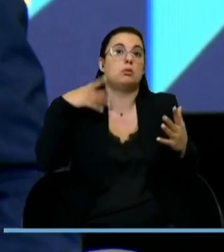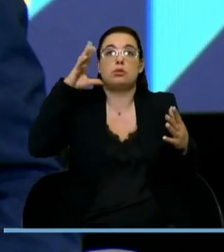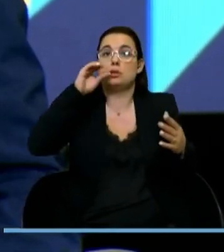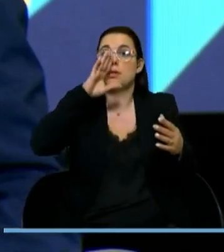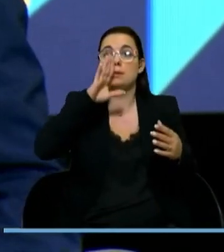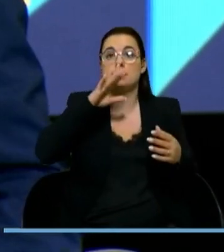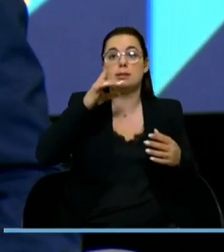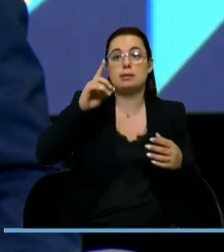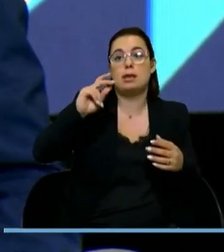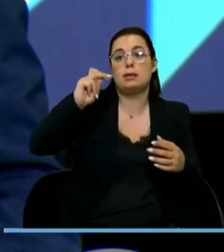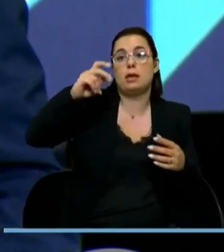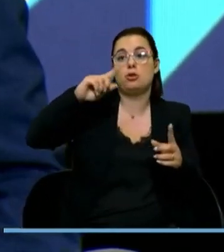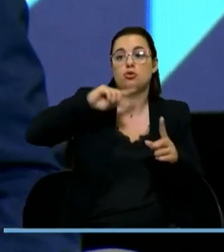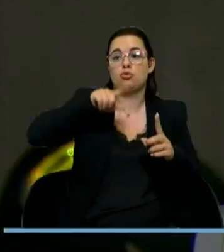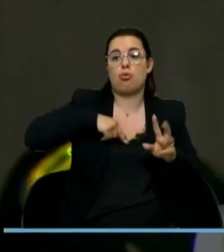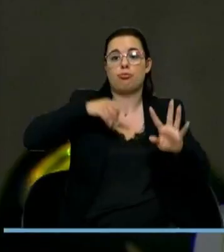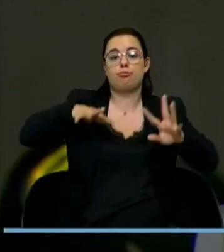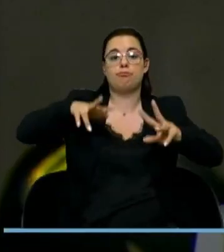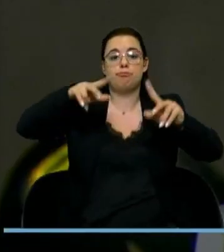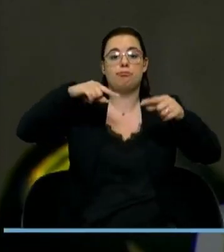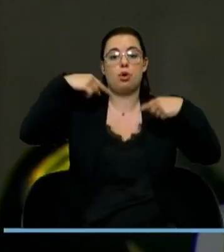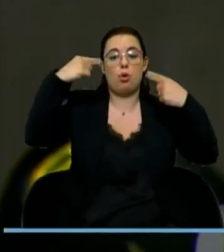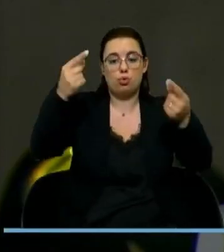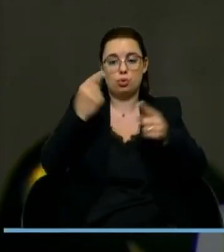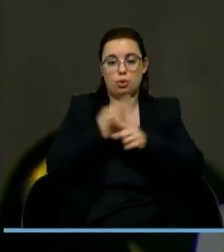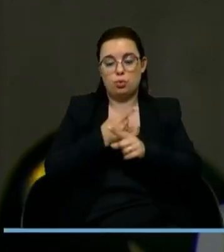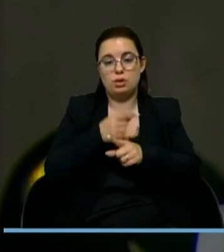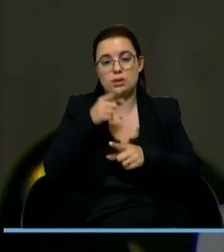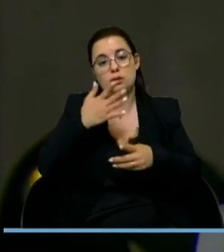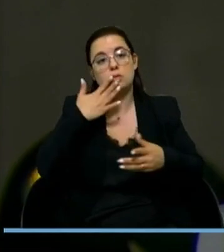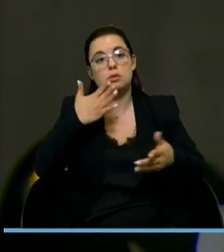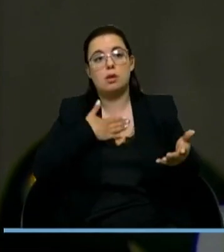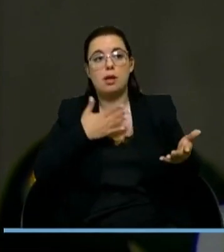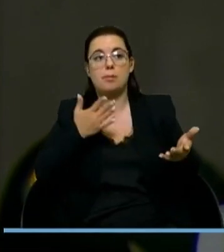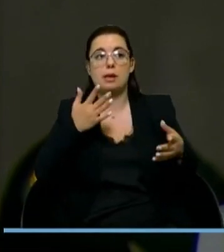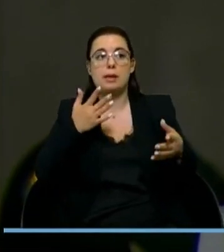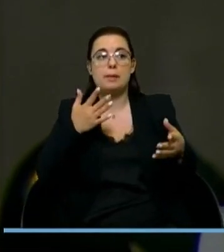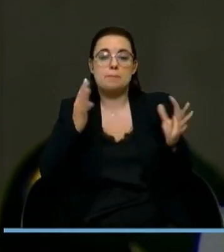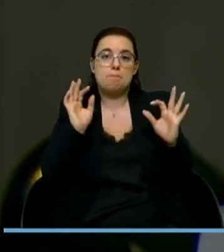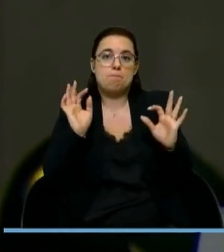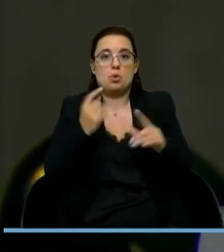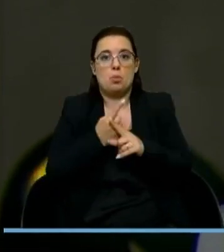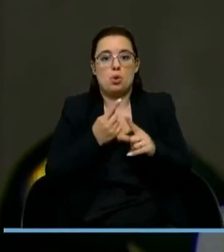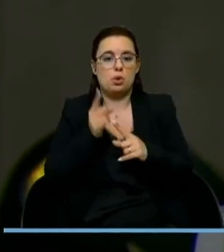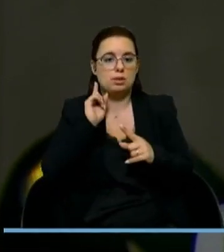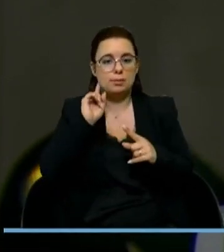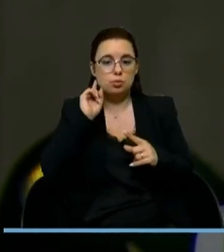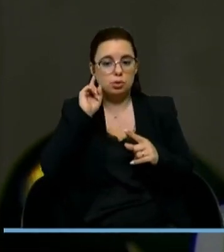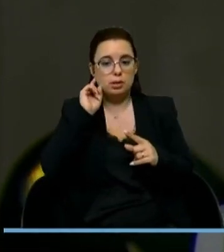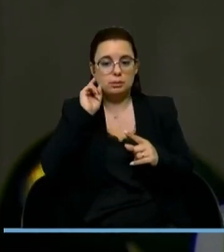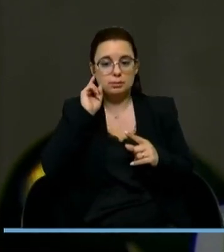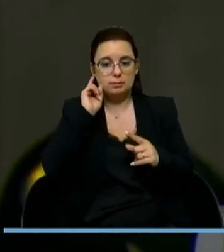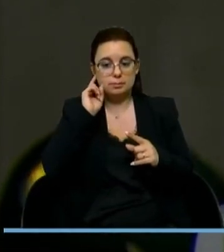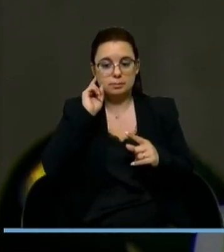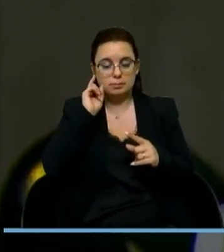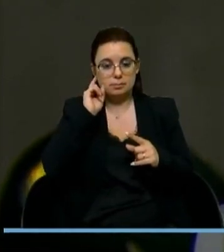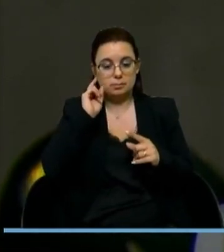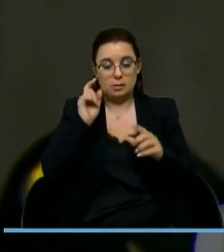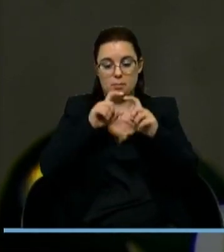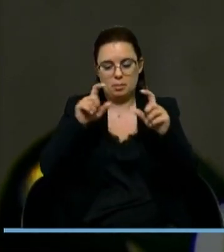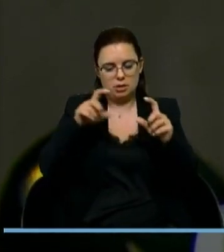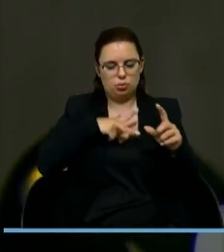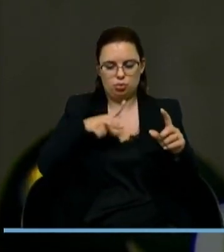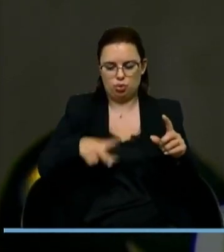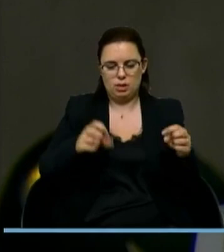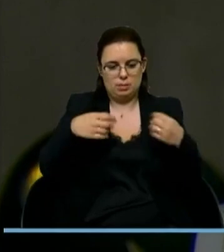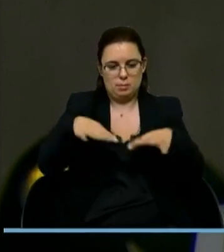6 anos não possamos evoluir para outro tipo de instrumentos. E isso vai permitir, no fundo, um ponto que acho que é extremamente relevante para as empresas, não só portuguesas, mas